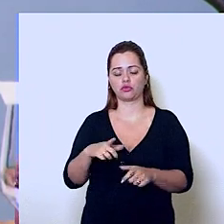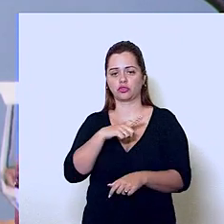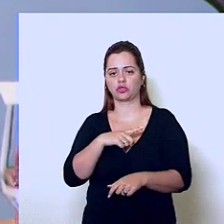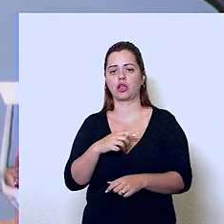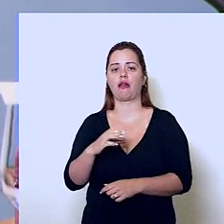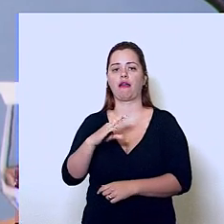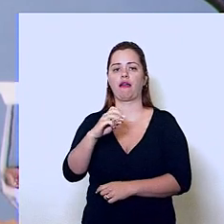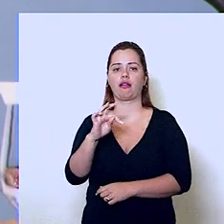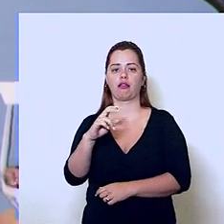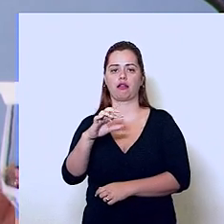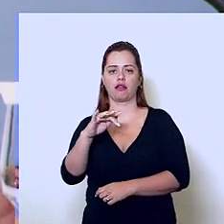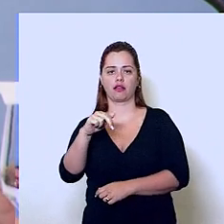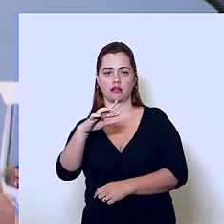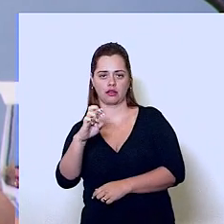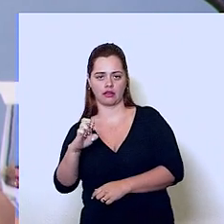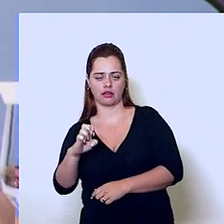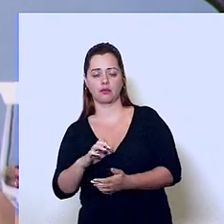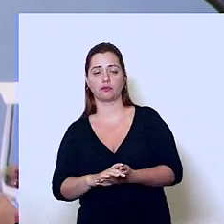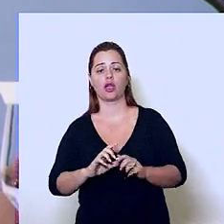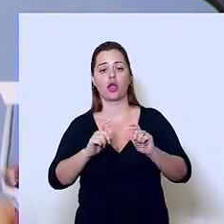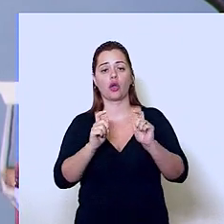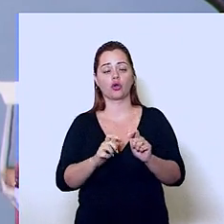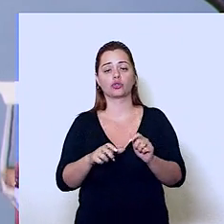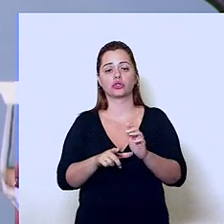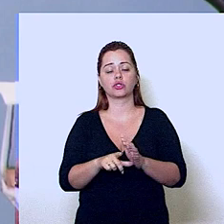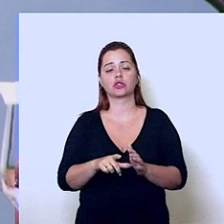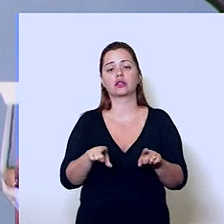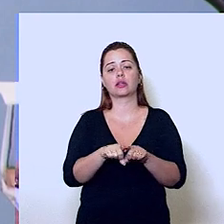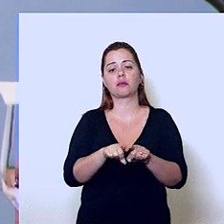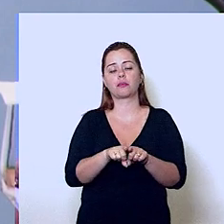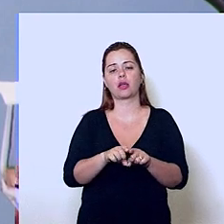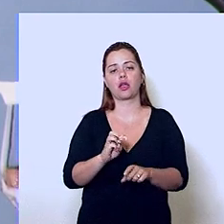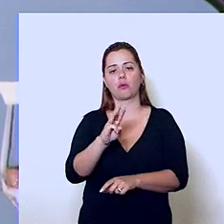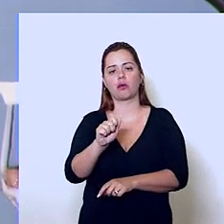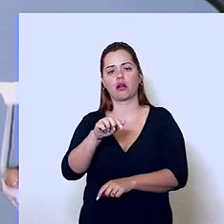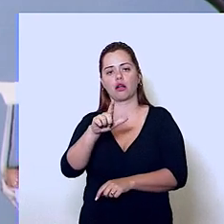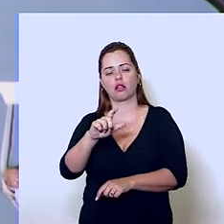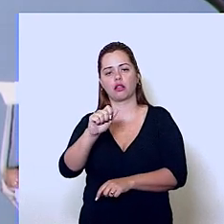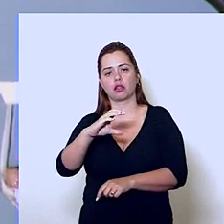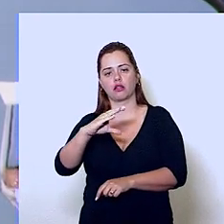Washington Post, e o Alan Greenspan, que era o Federal Reserve na época.